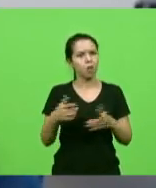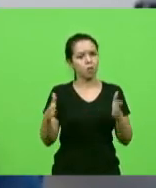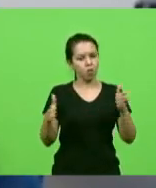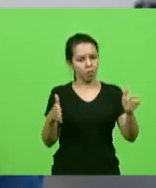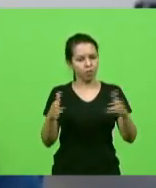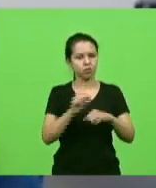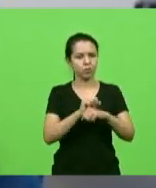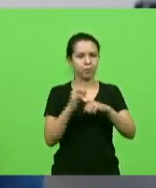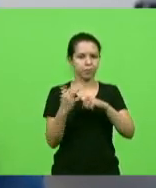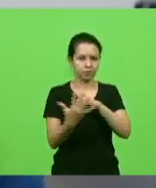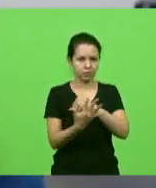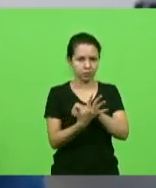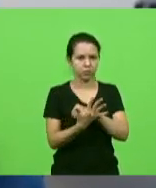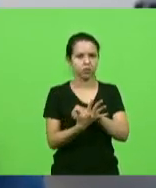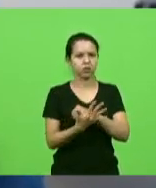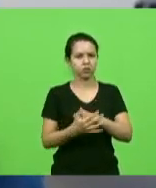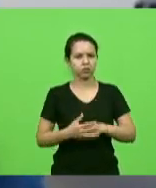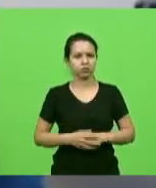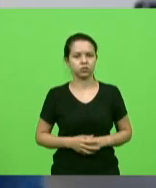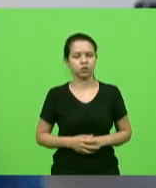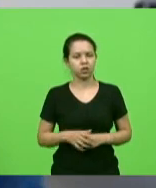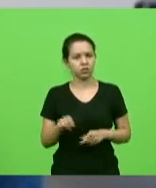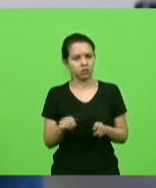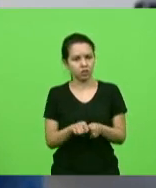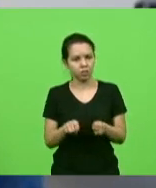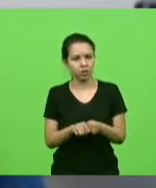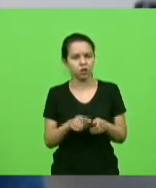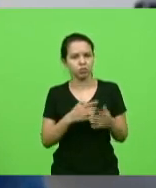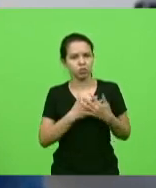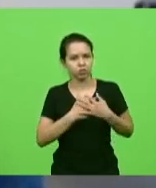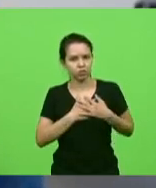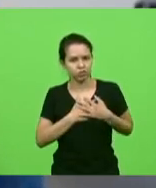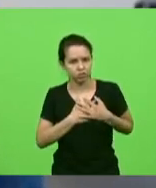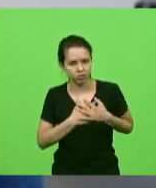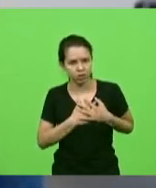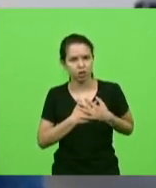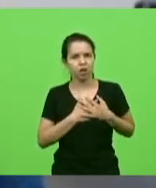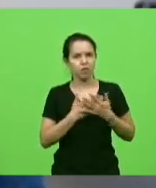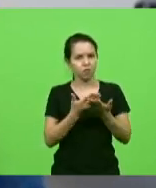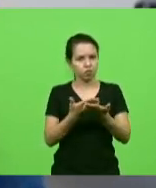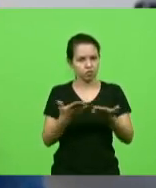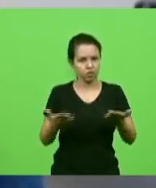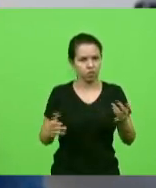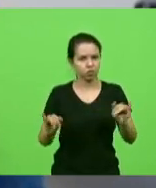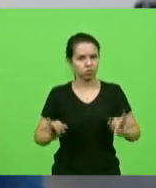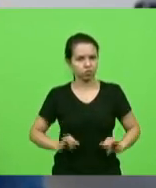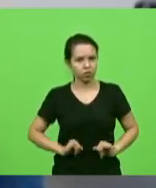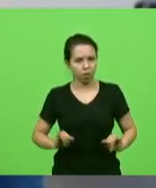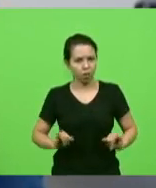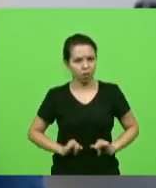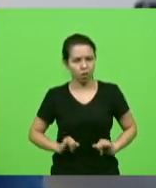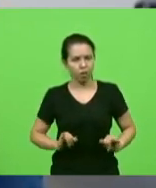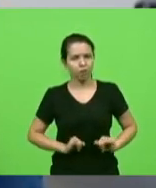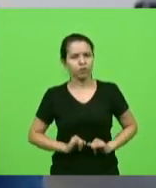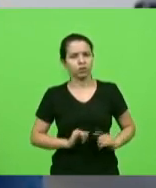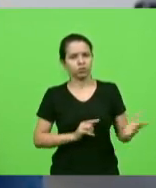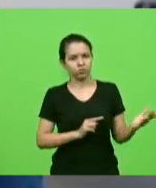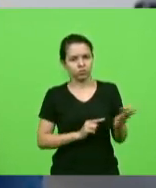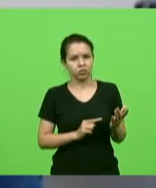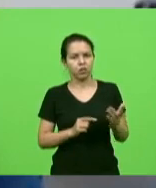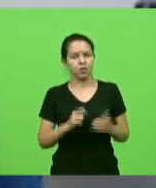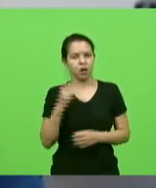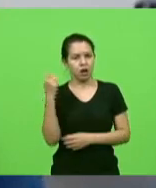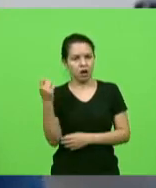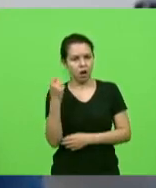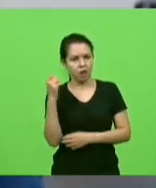momento e pandemia que vivenciamos presto minha solidariedade a quem de uma forma ou outra sofre fortes impactos em decorrência